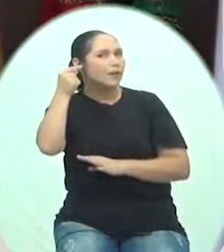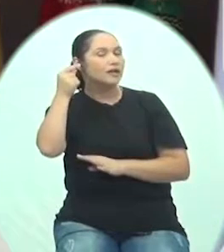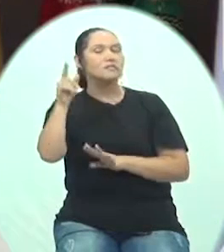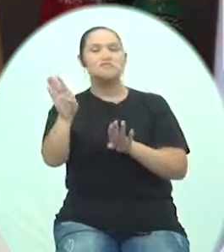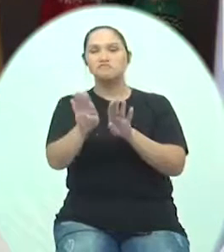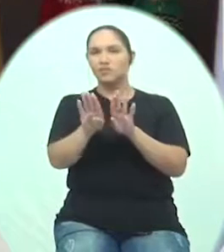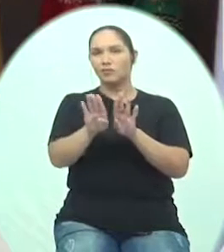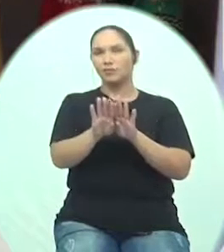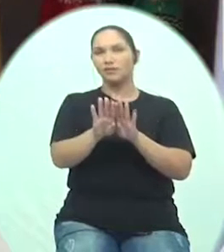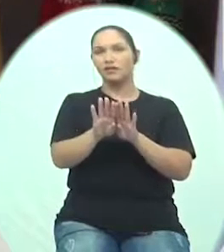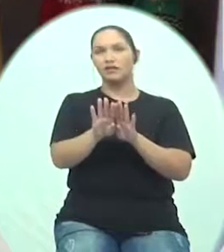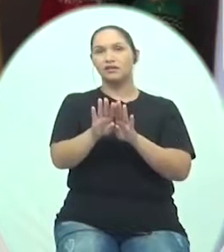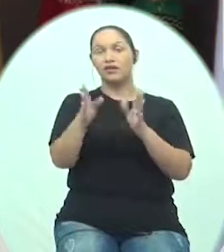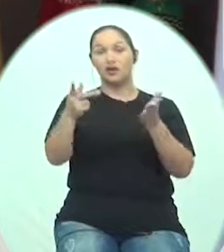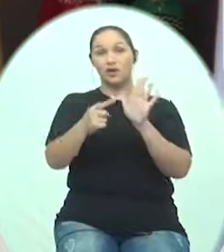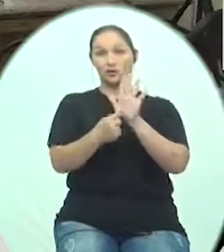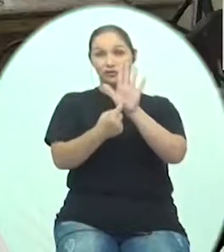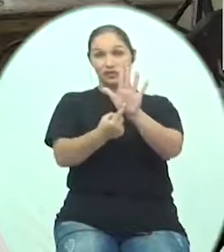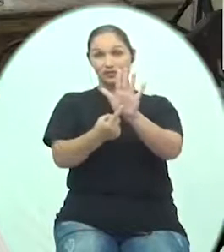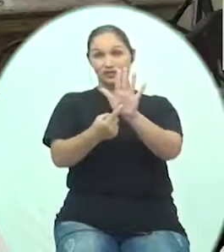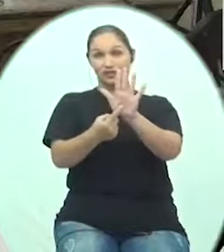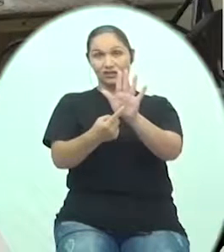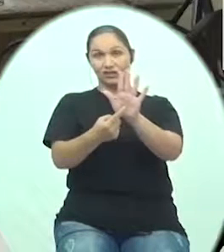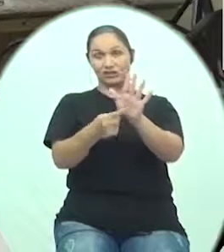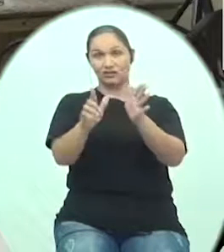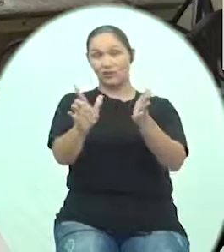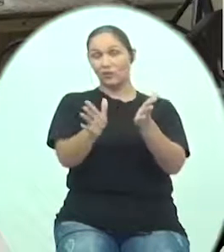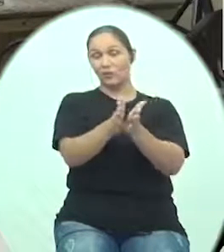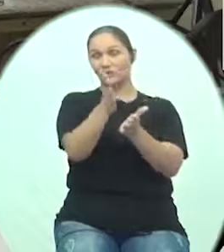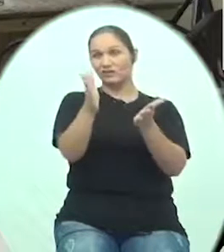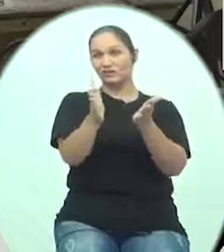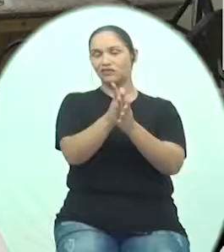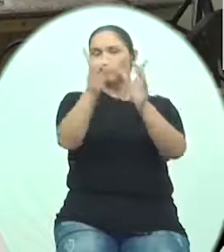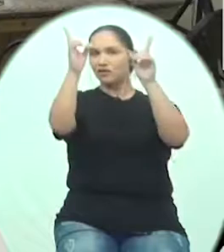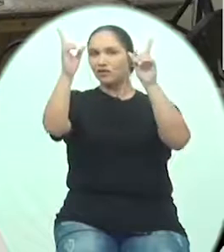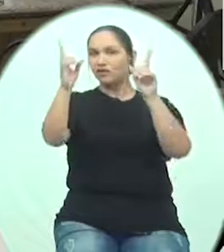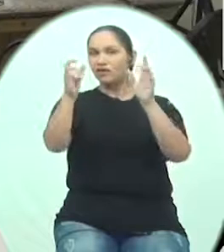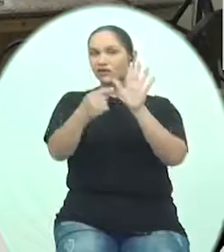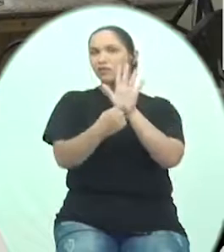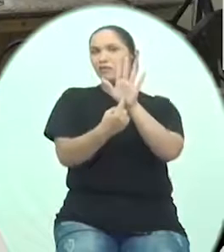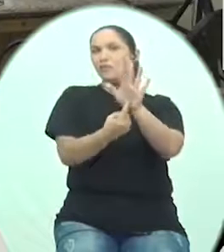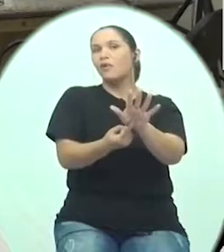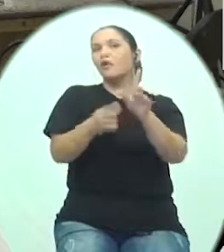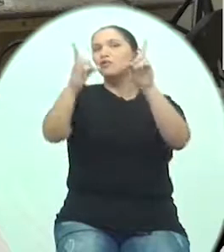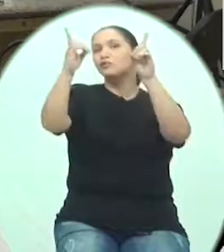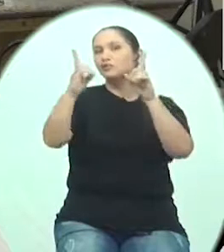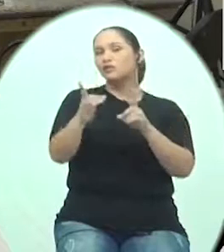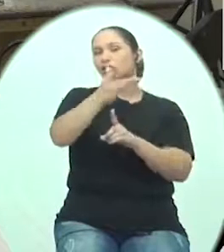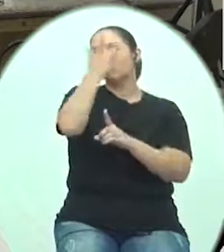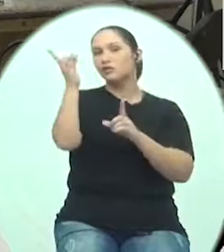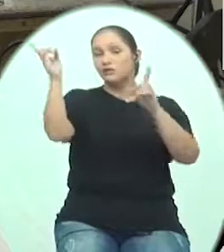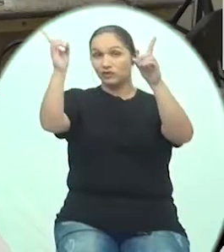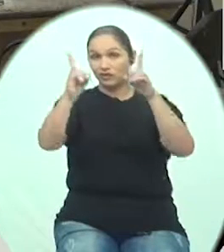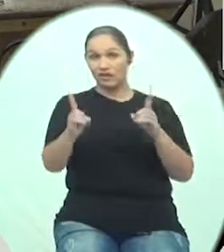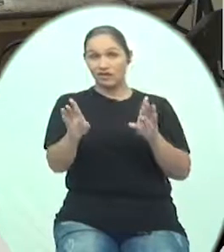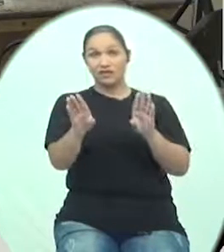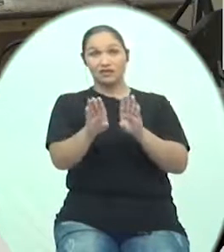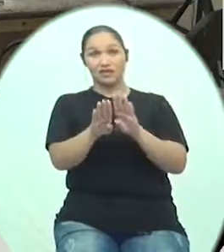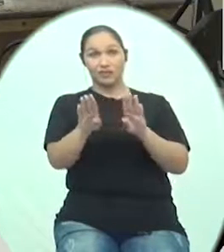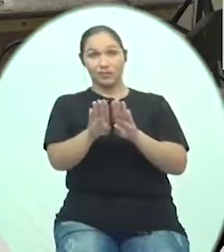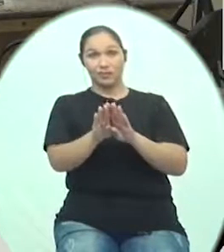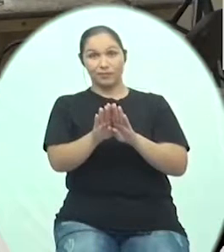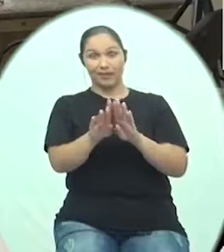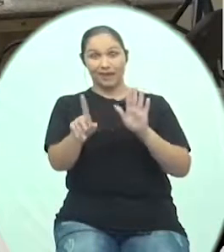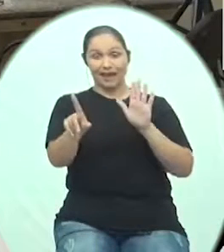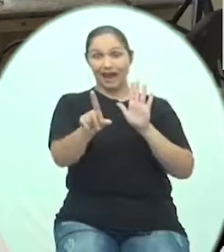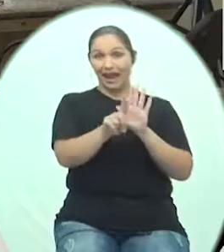eh que é um direito da pessoa com deficiência também nós temos a legislação do Estado de Santa Catarina paraa pessoa com